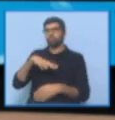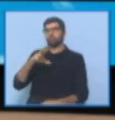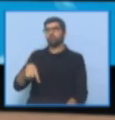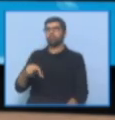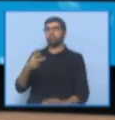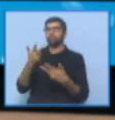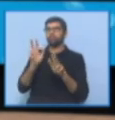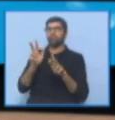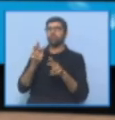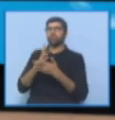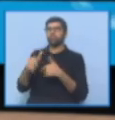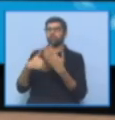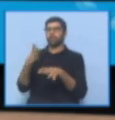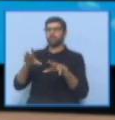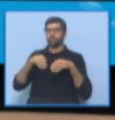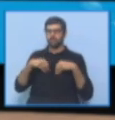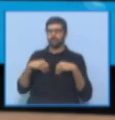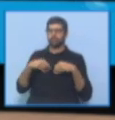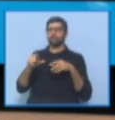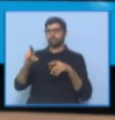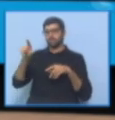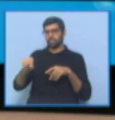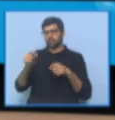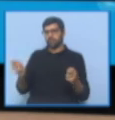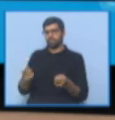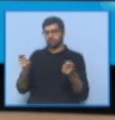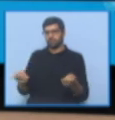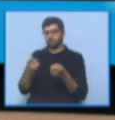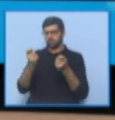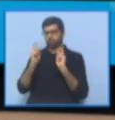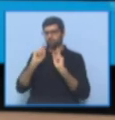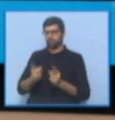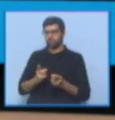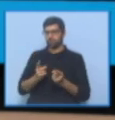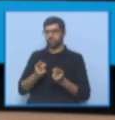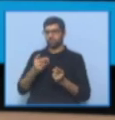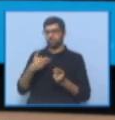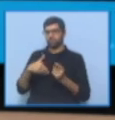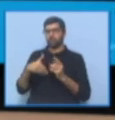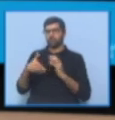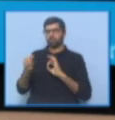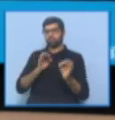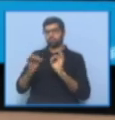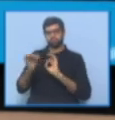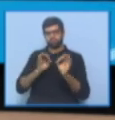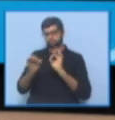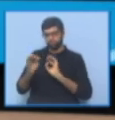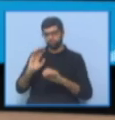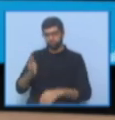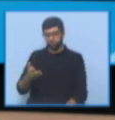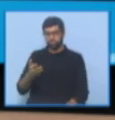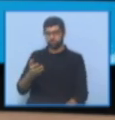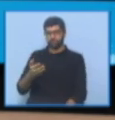da disponibilidade de continuar a acolher. Iremos também lançar uma campanha, estamos já nessa fase,